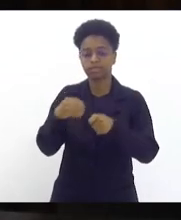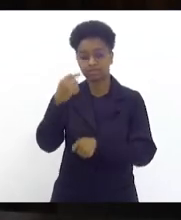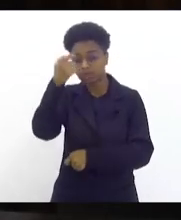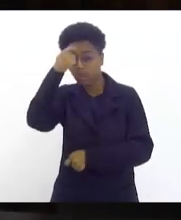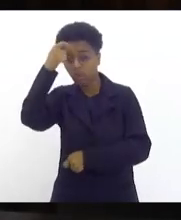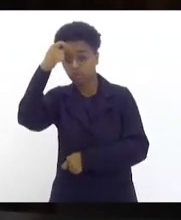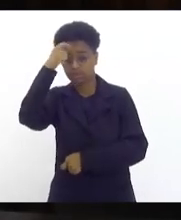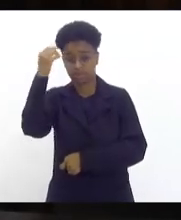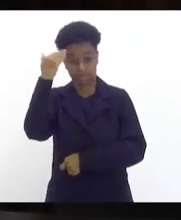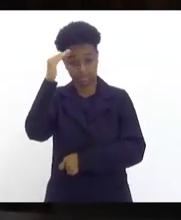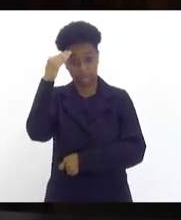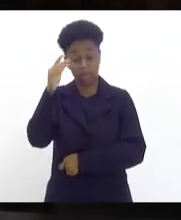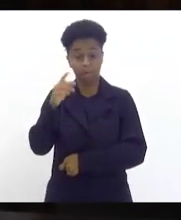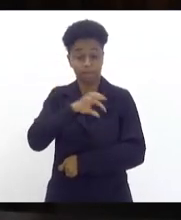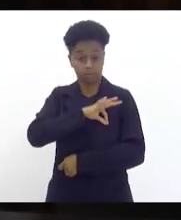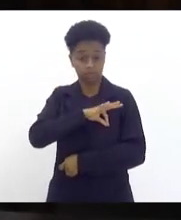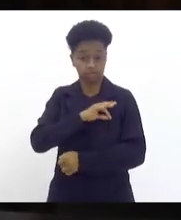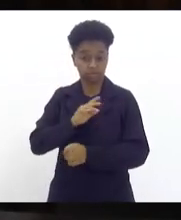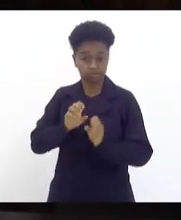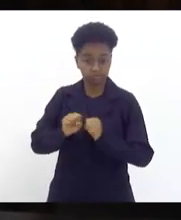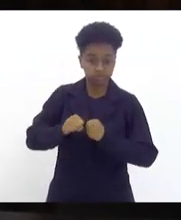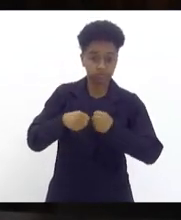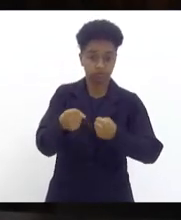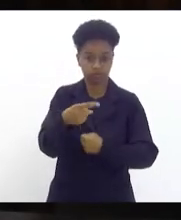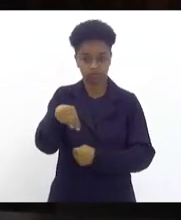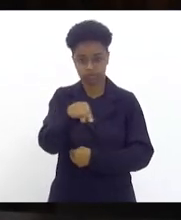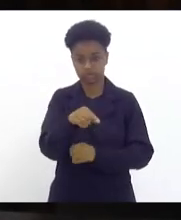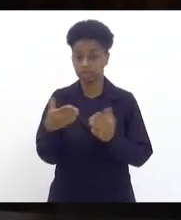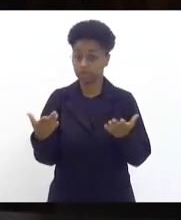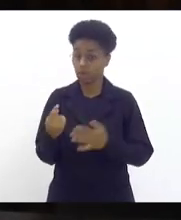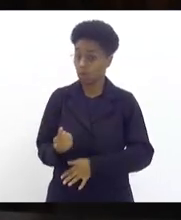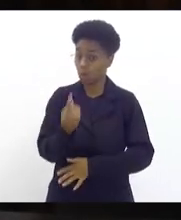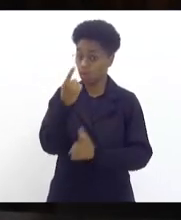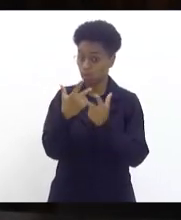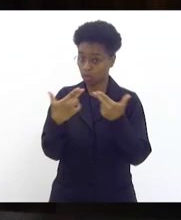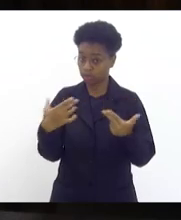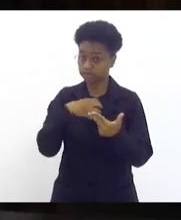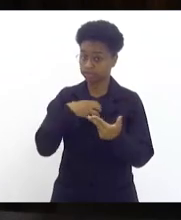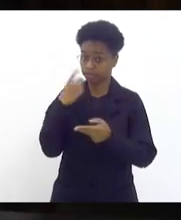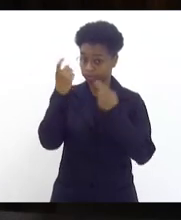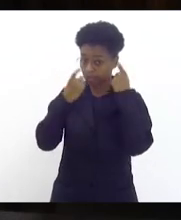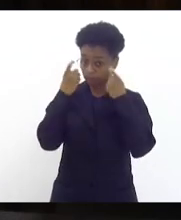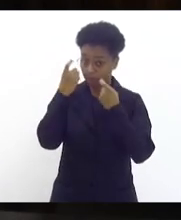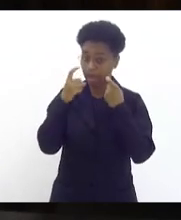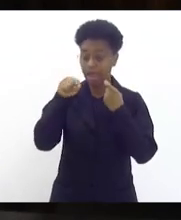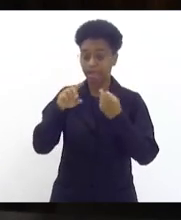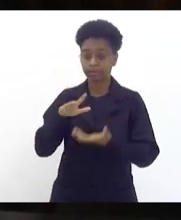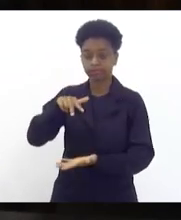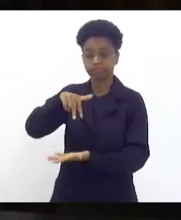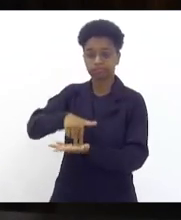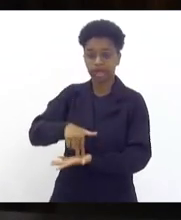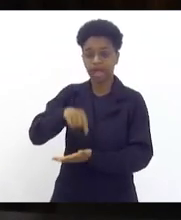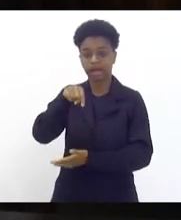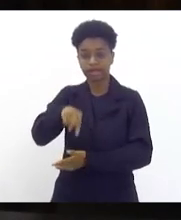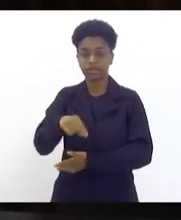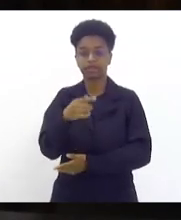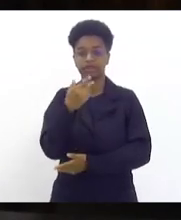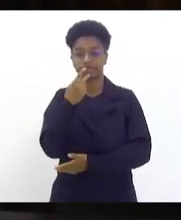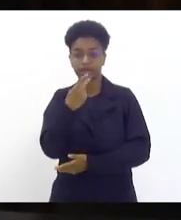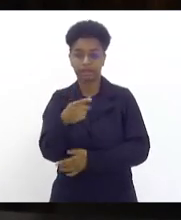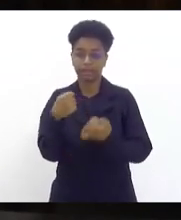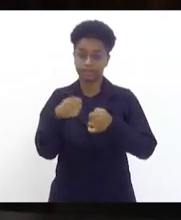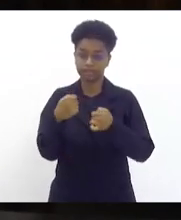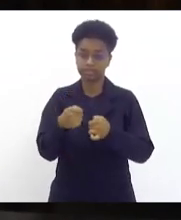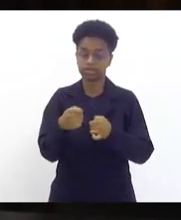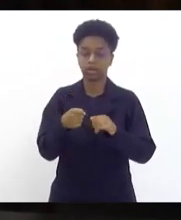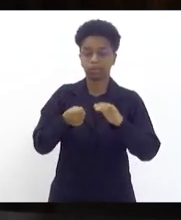a conscientização que eles estão por vocês então a única coisa que me preocupa é vir aqui pedir o aumento do efetivo fazer efetivo